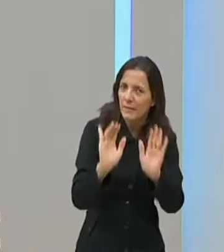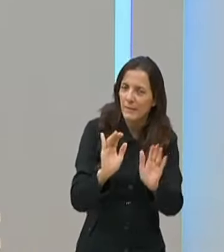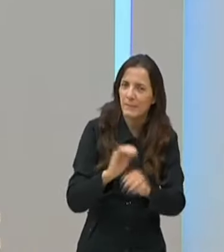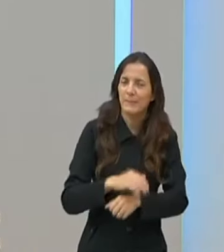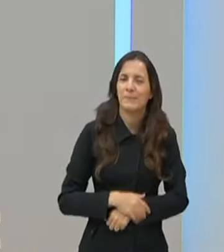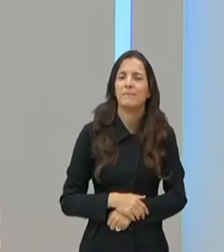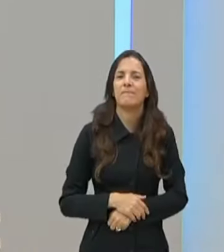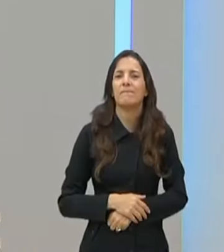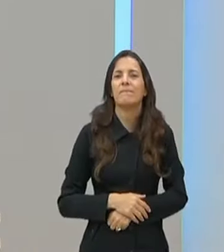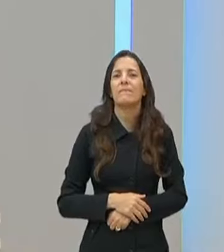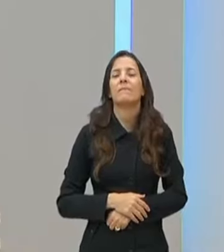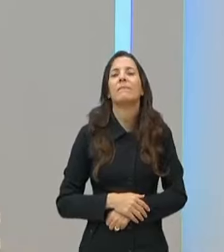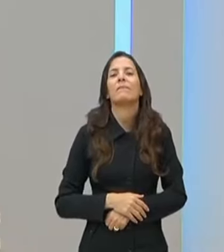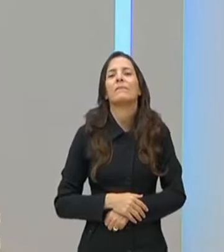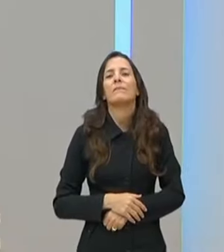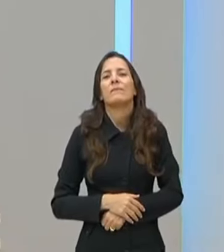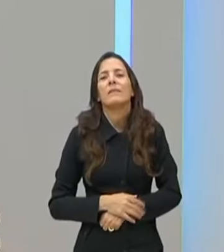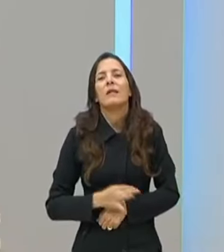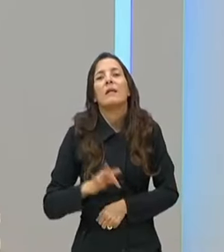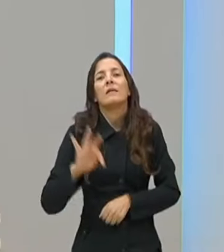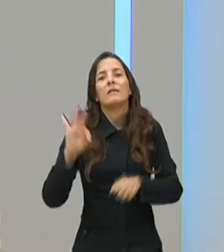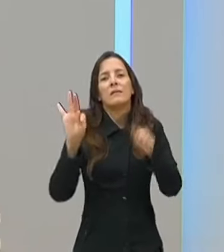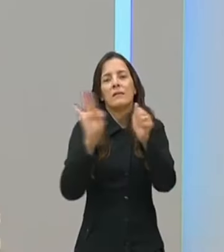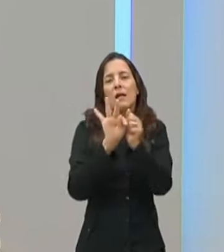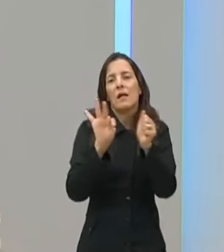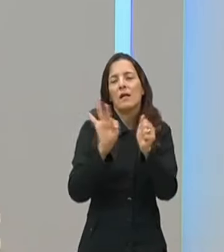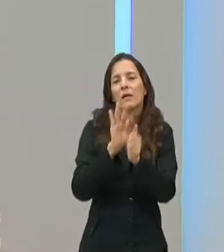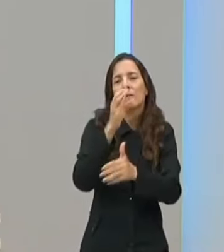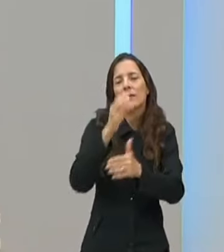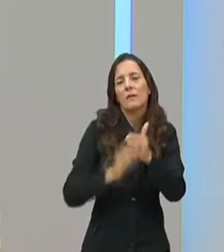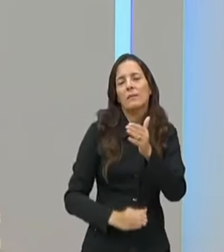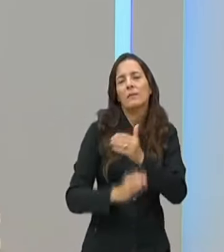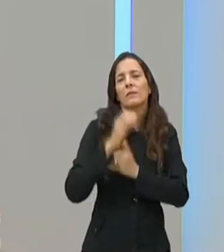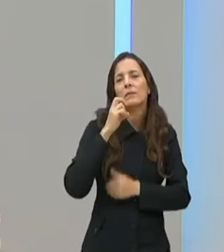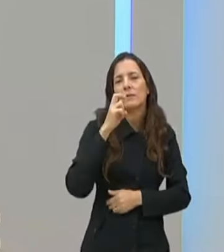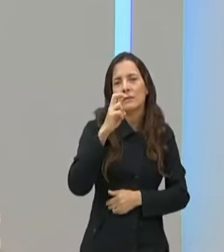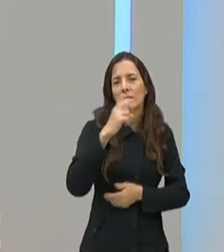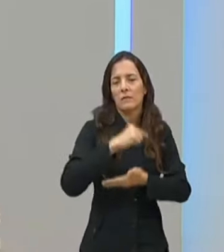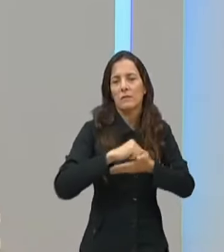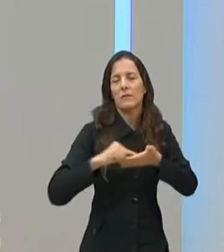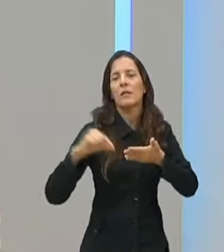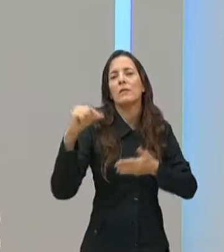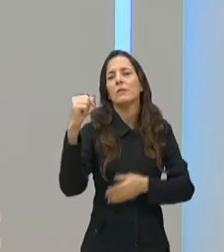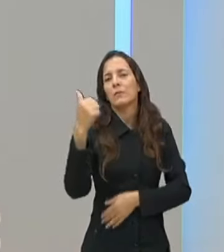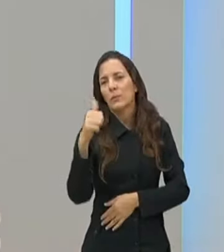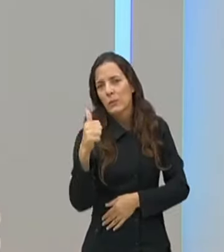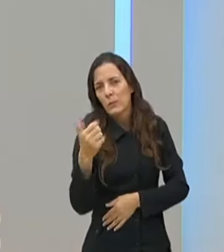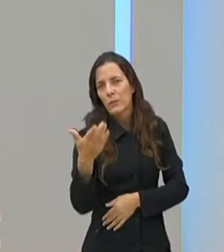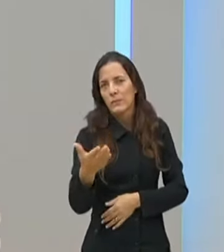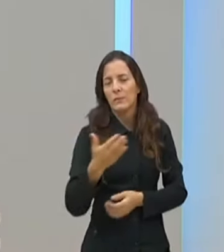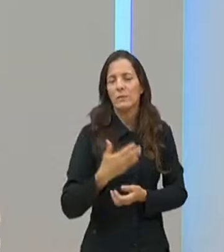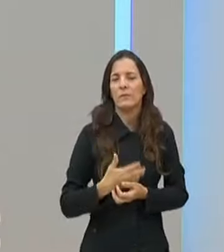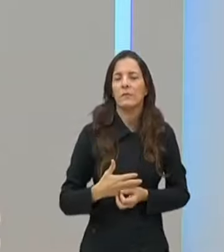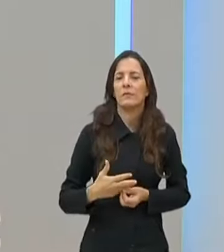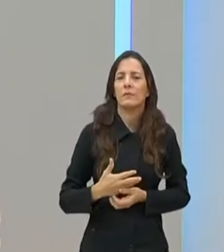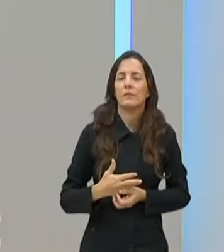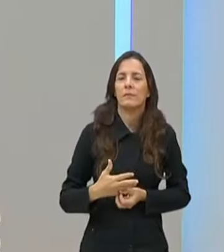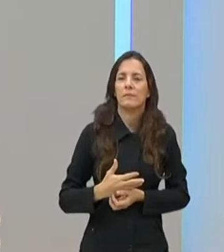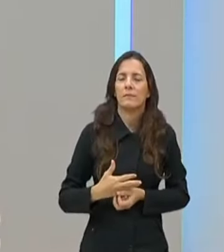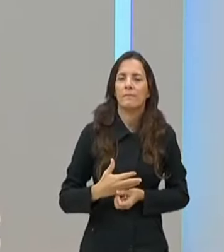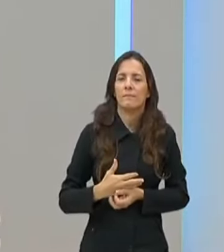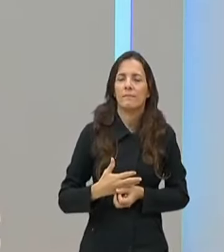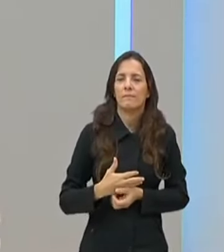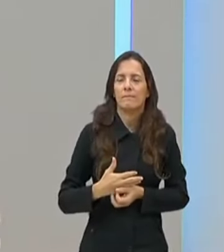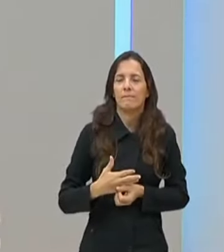Tiago capítulo 5 e versículo de número 11 está escrito, vamos ler o 10, meus